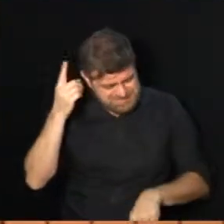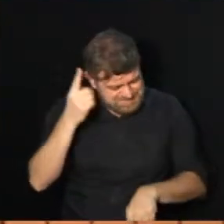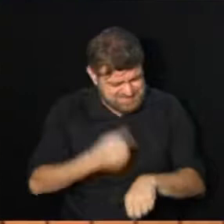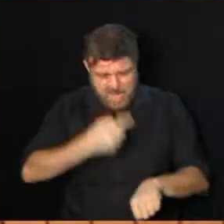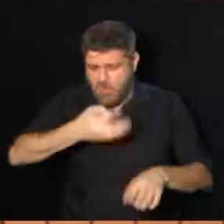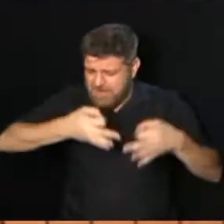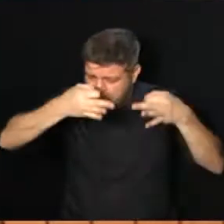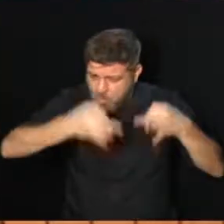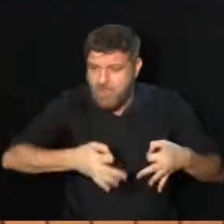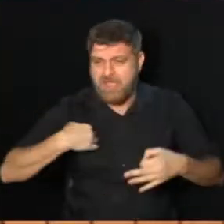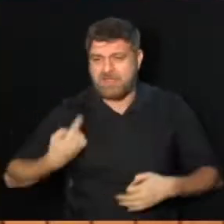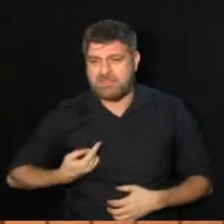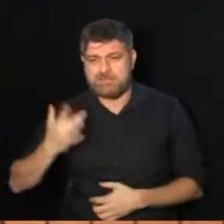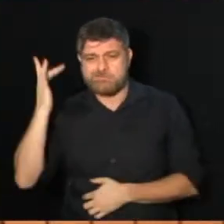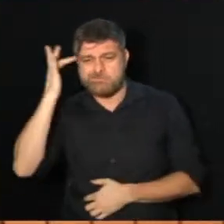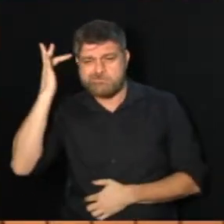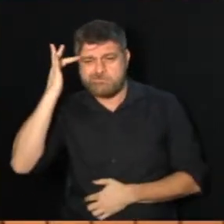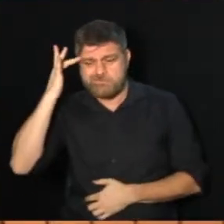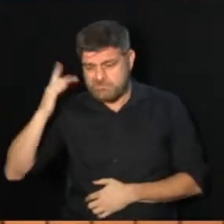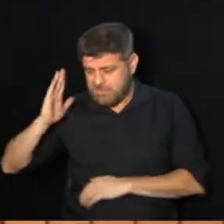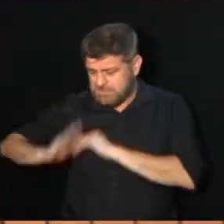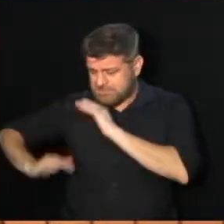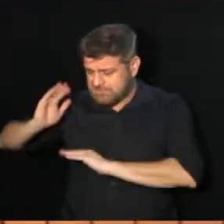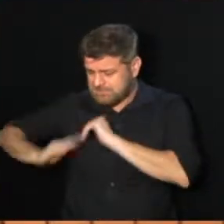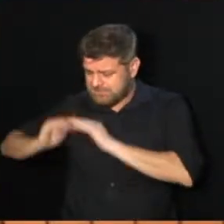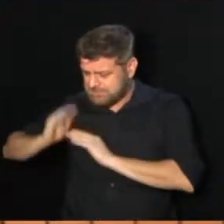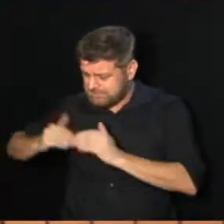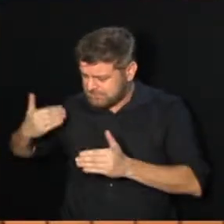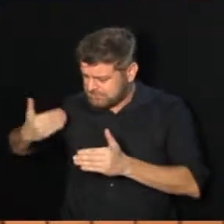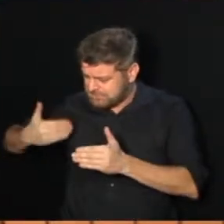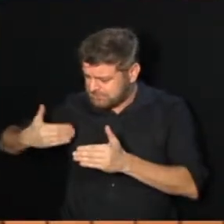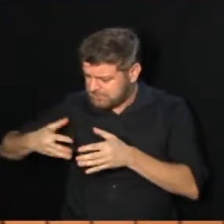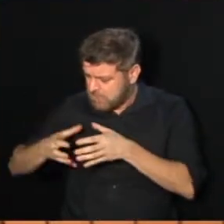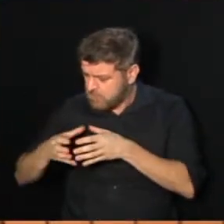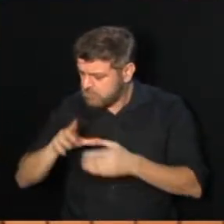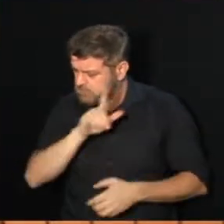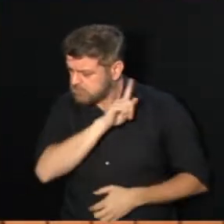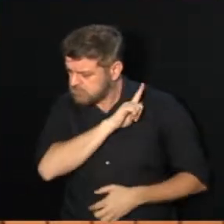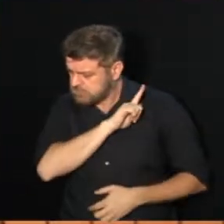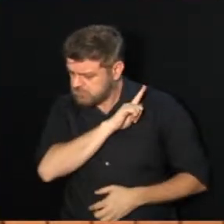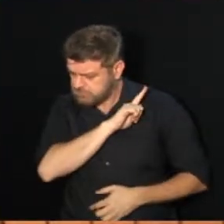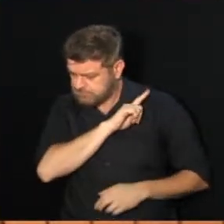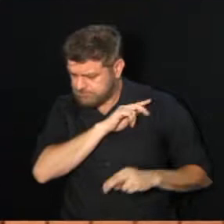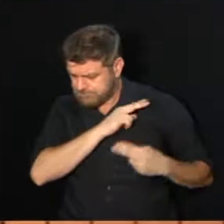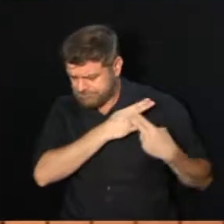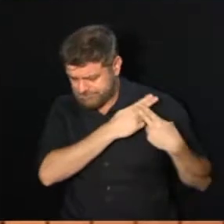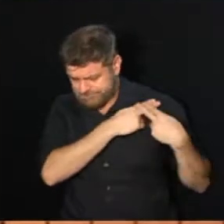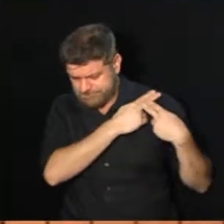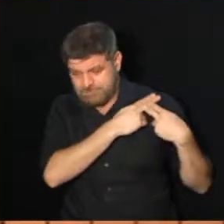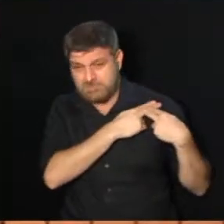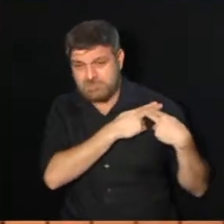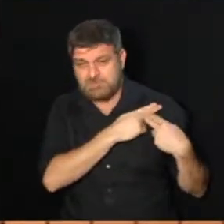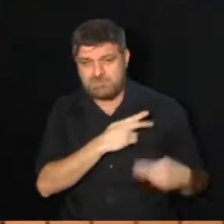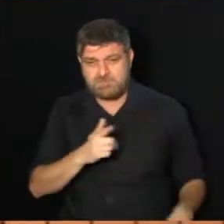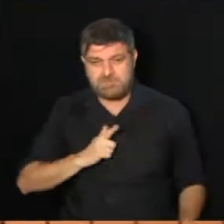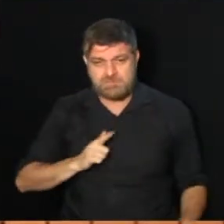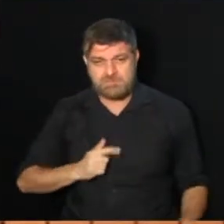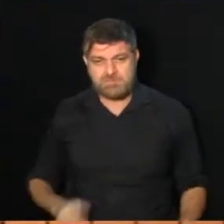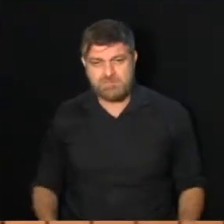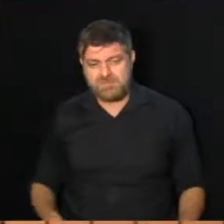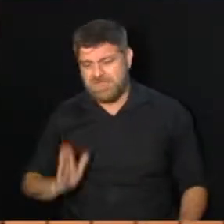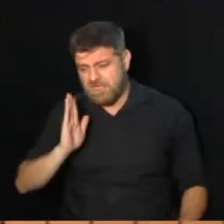certo, no momento que vem amadurecendo as nossas ações no grupo gestor, né? Ele vem após